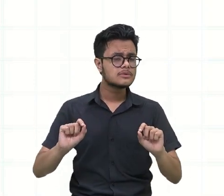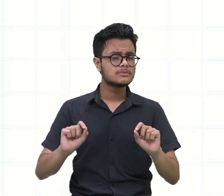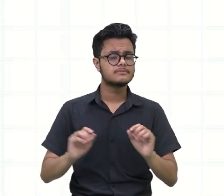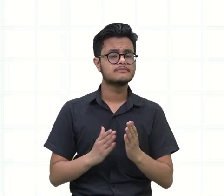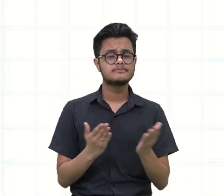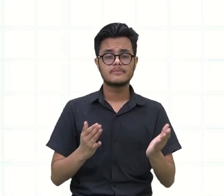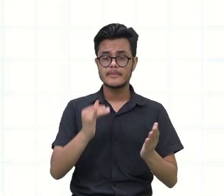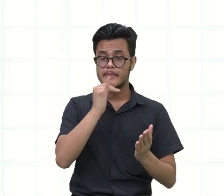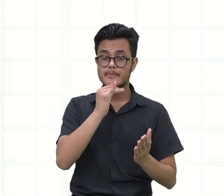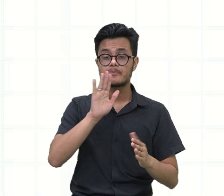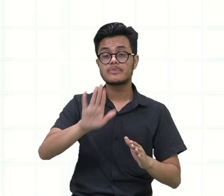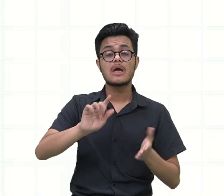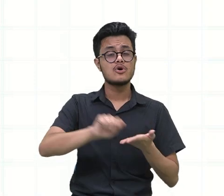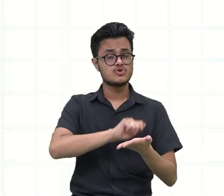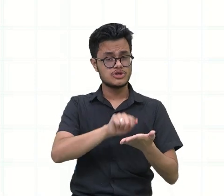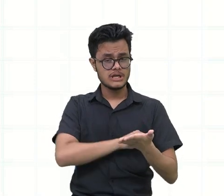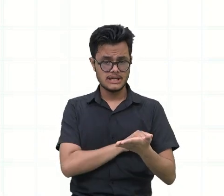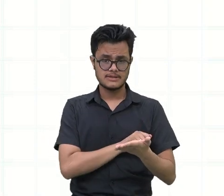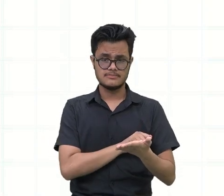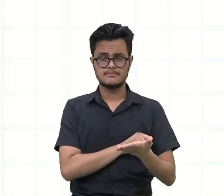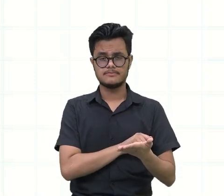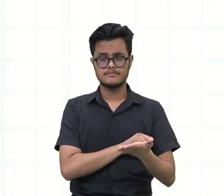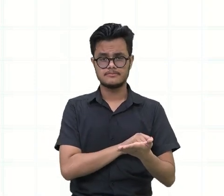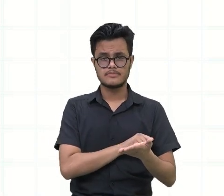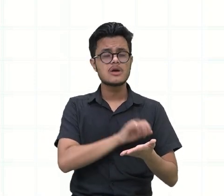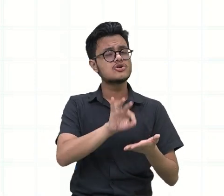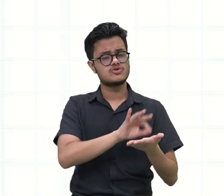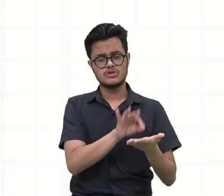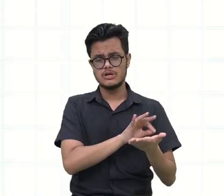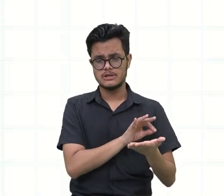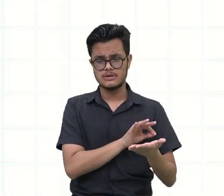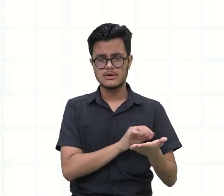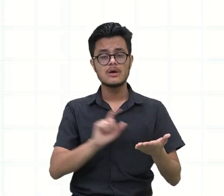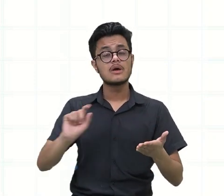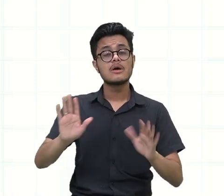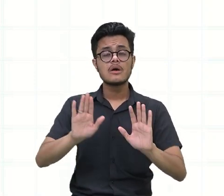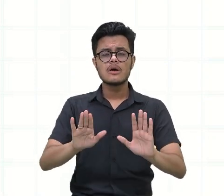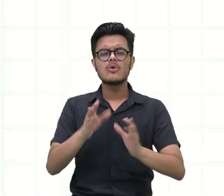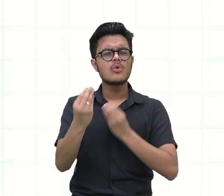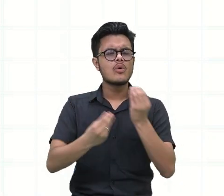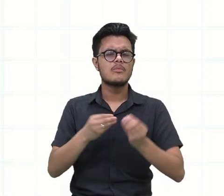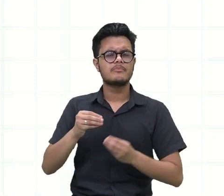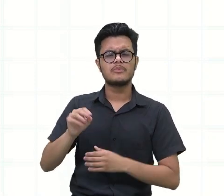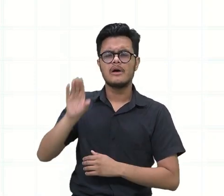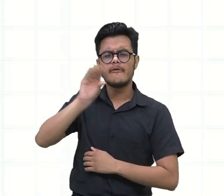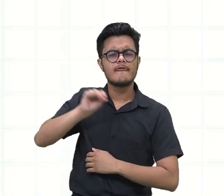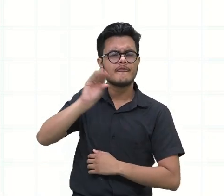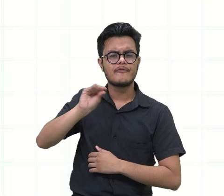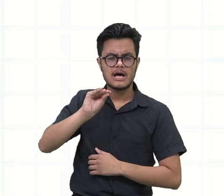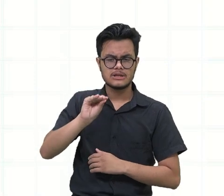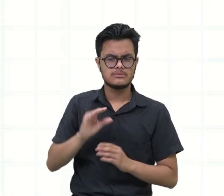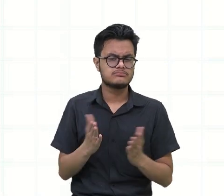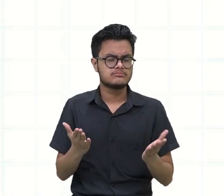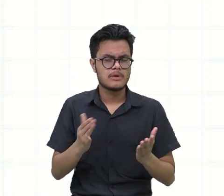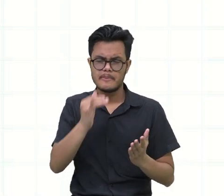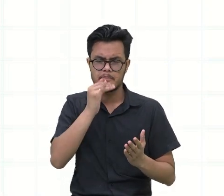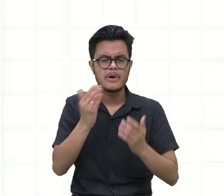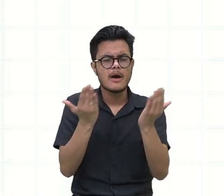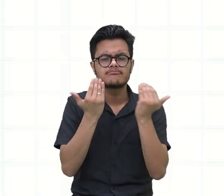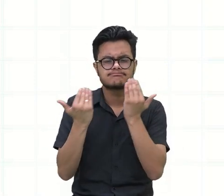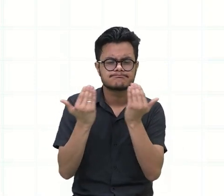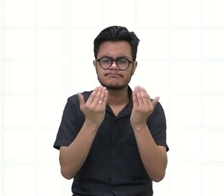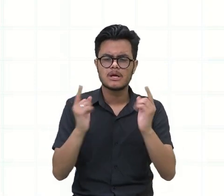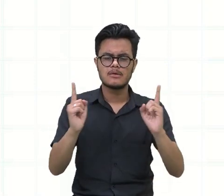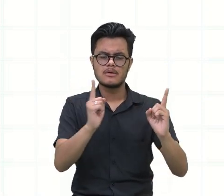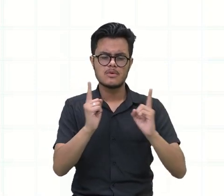na escrita, né? Na parte escrita. Como é na fala? Na fala, né? Quando a gente está conversando,